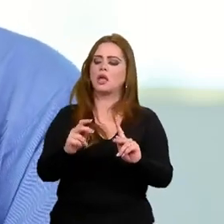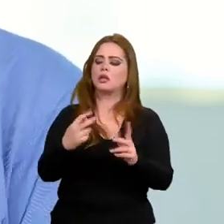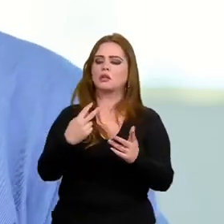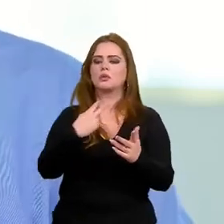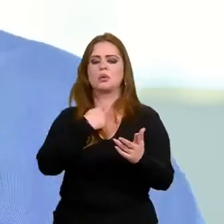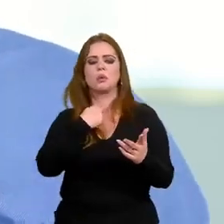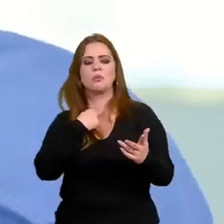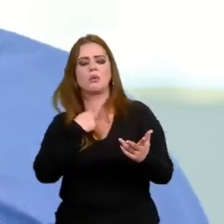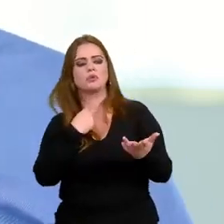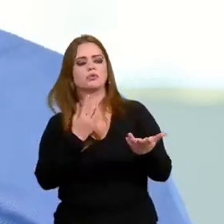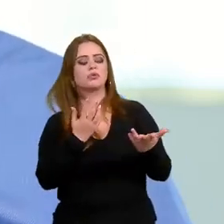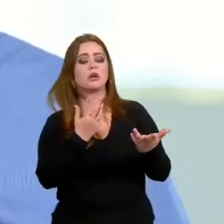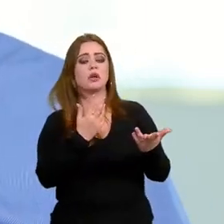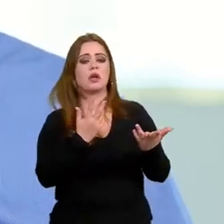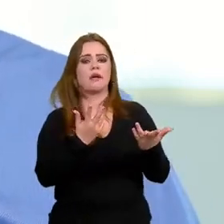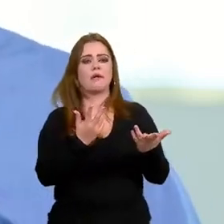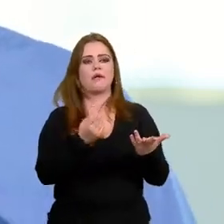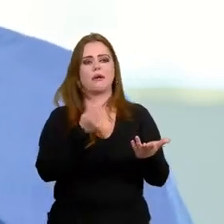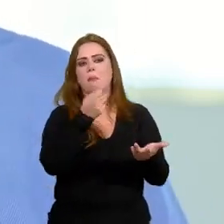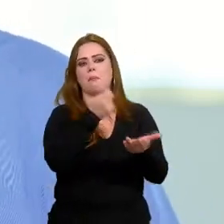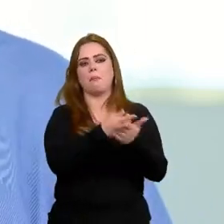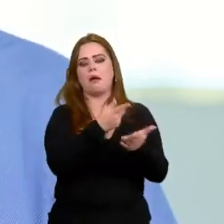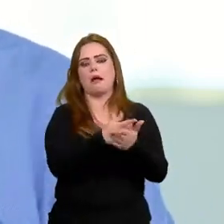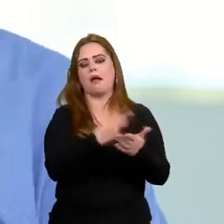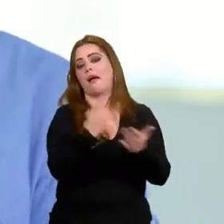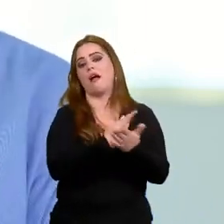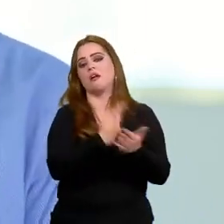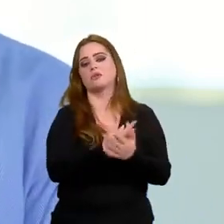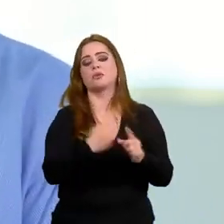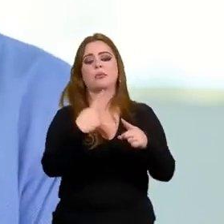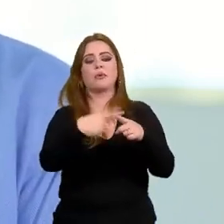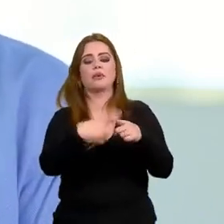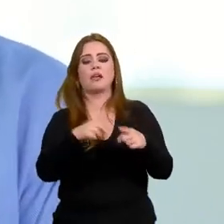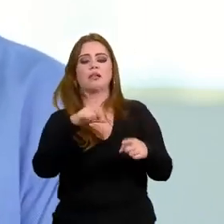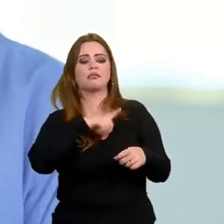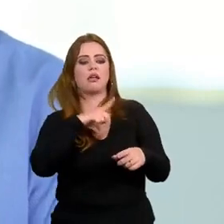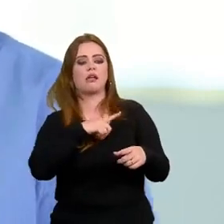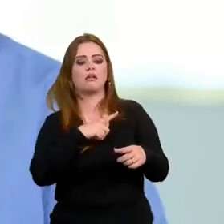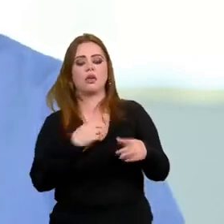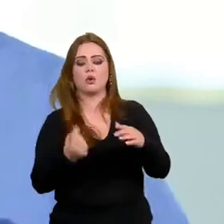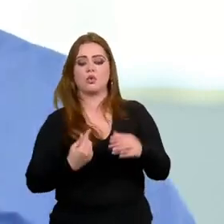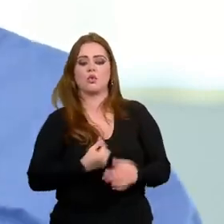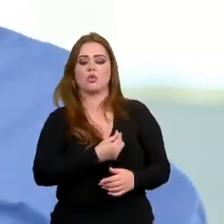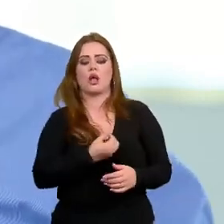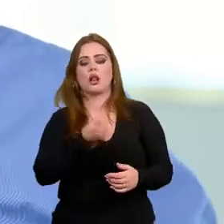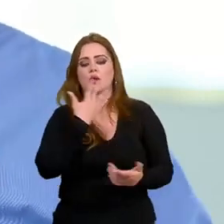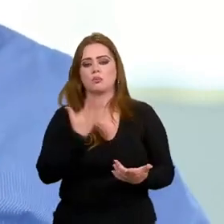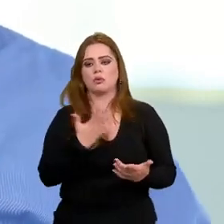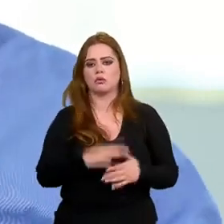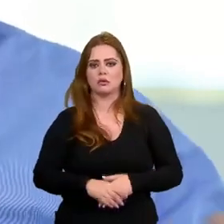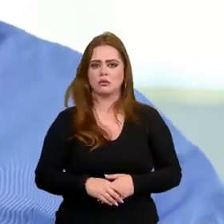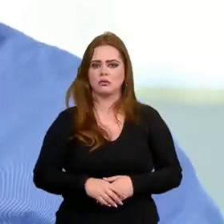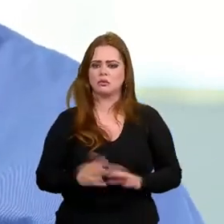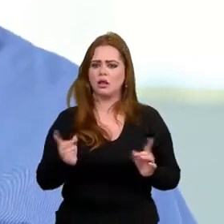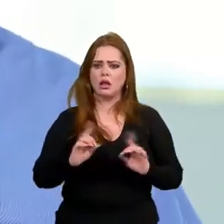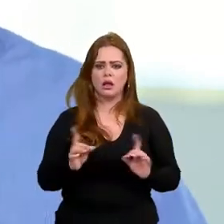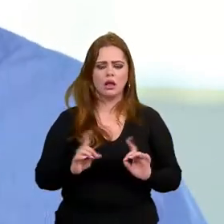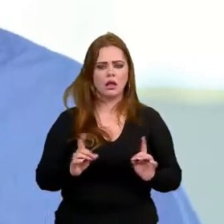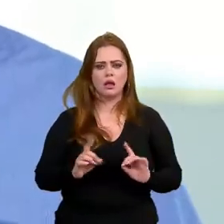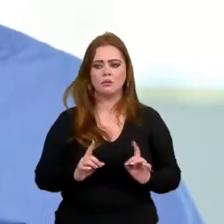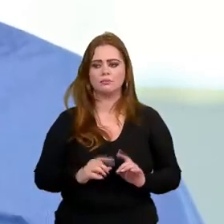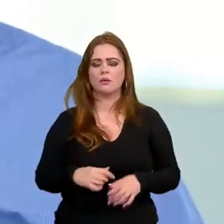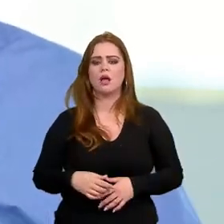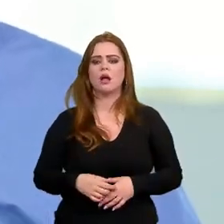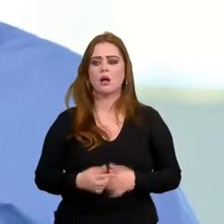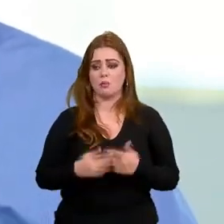ficando velho, vai ficando mais esperto. Vai lembrando. Outra coisa que eu lembrei, sabe, eu falei com o ministro Paulo Teixeira esses dias,